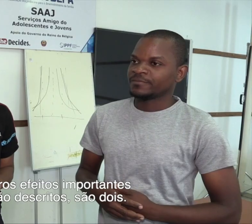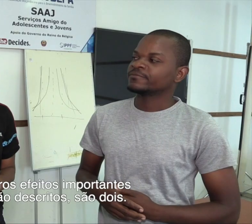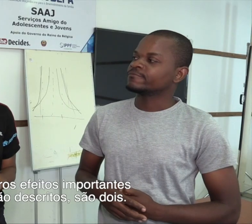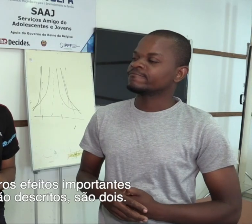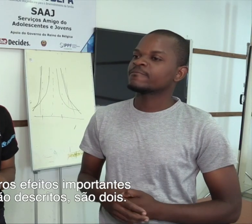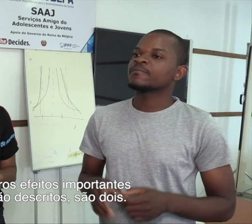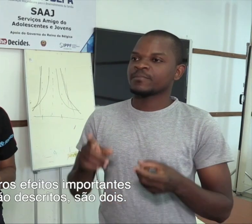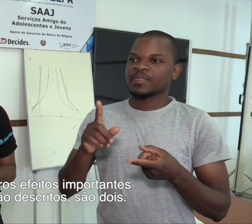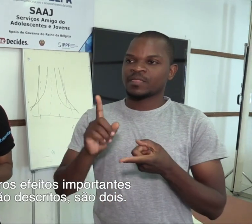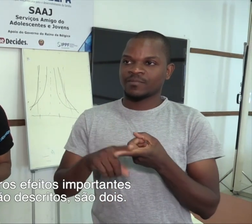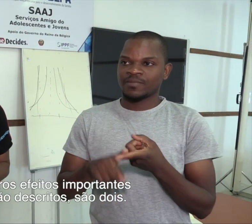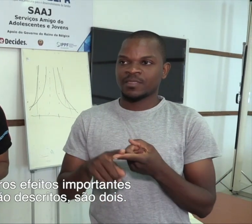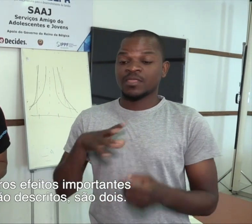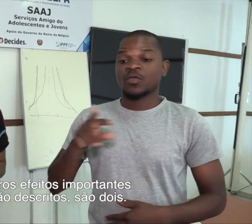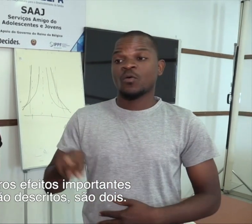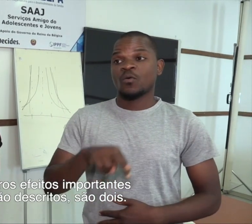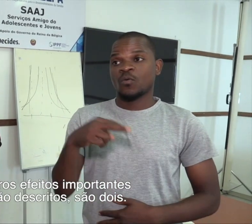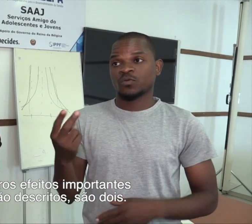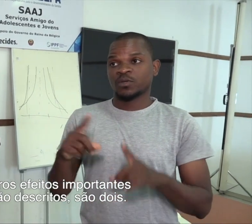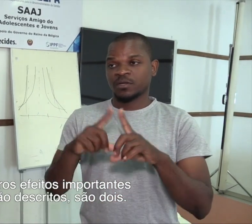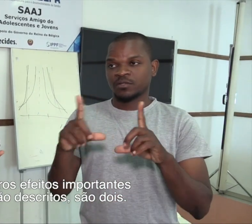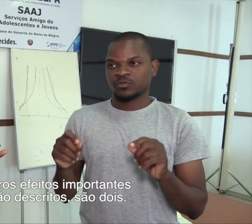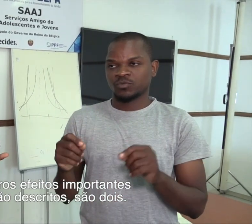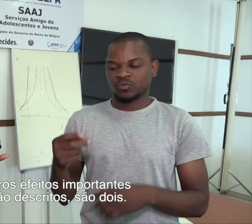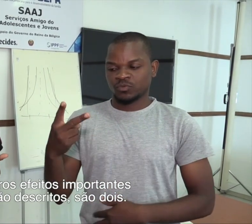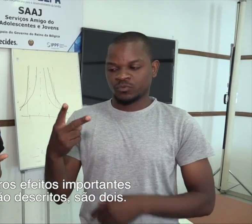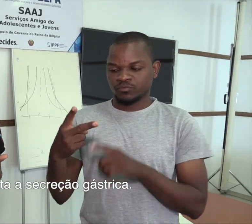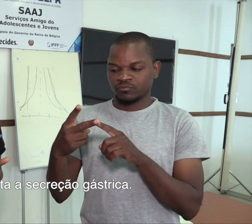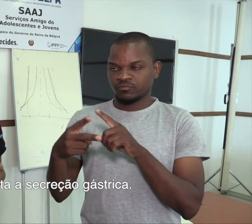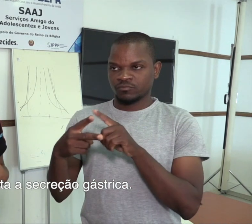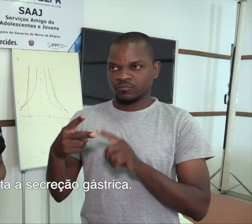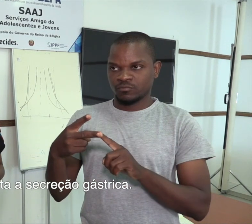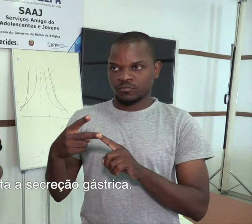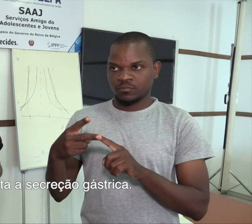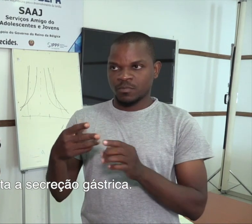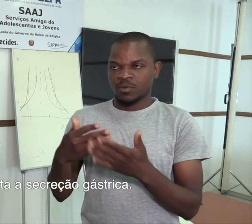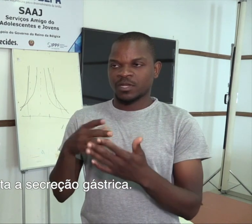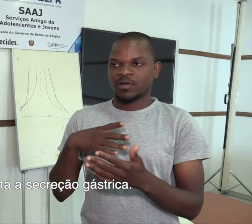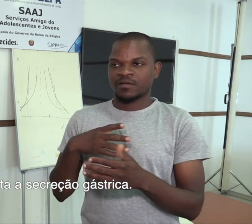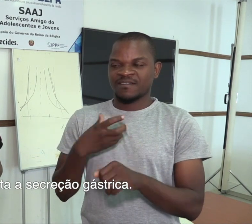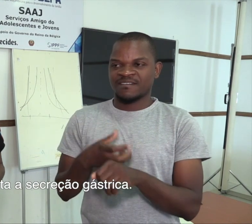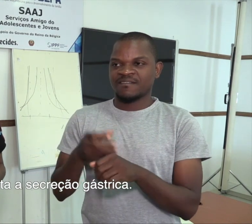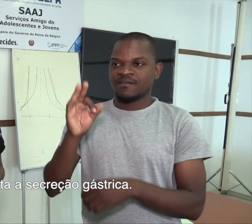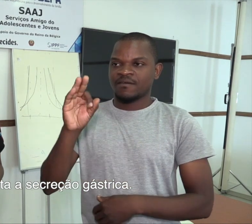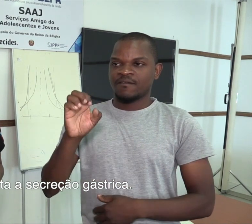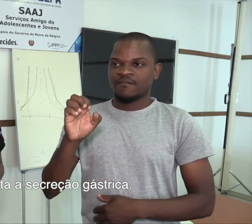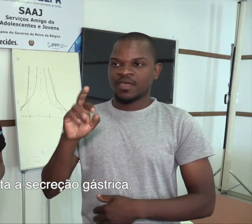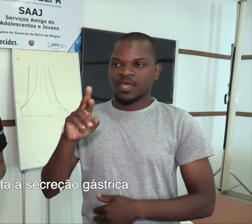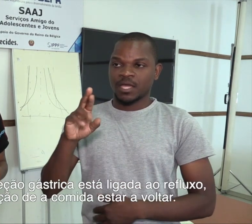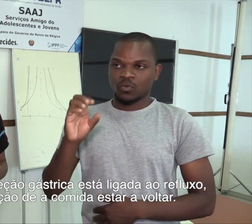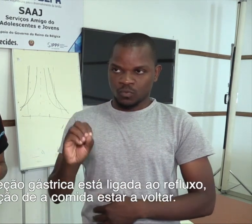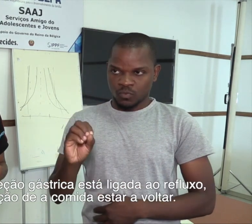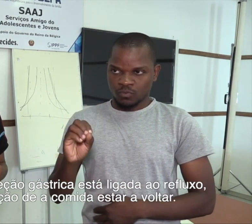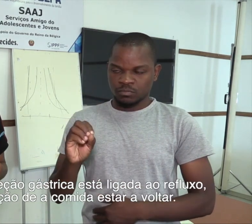Há uns outros efeitos muito importantes também que são descritos, são dois. é que o ferro aumenta a secreção gástrica